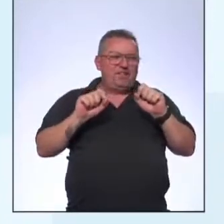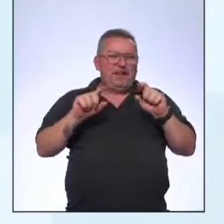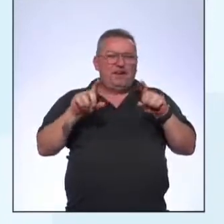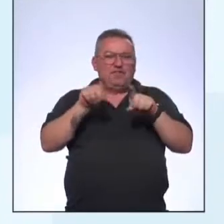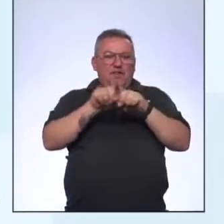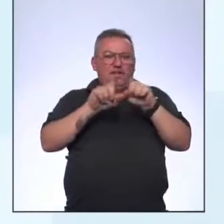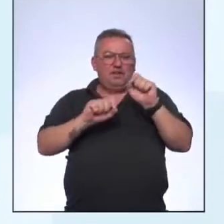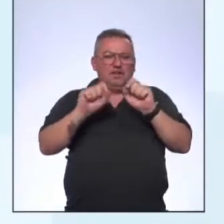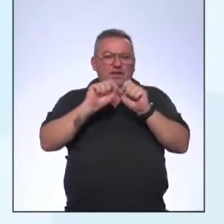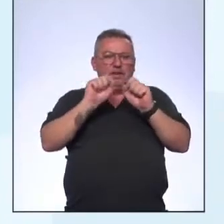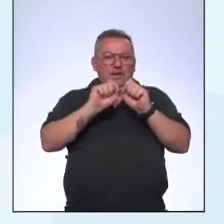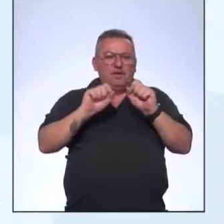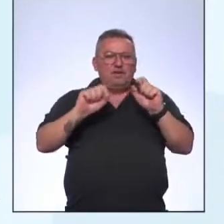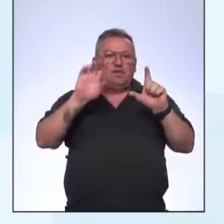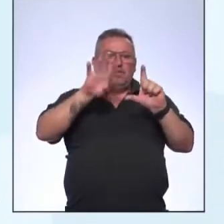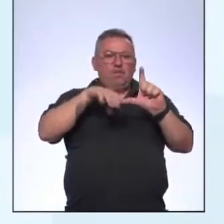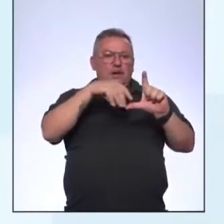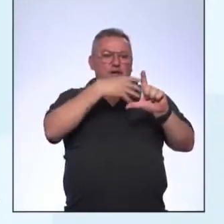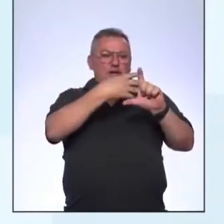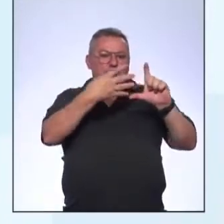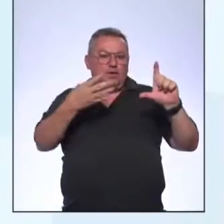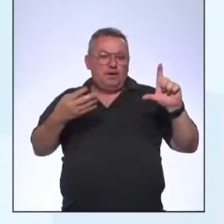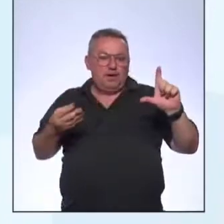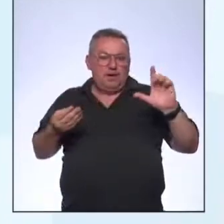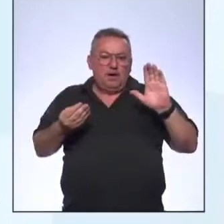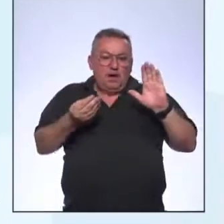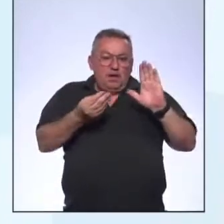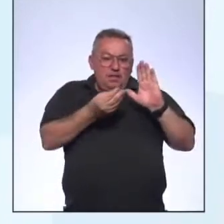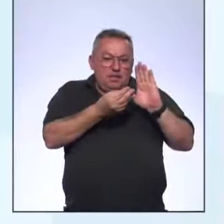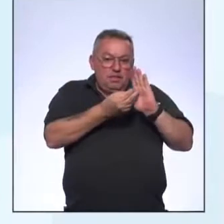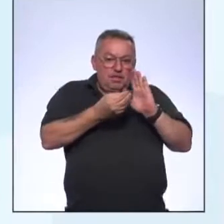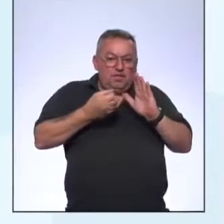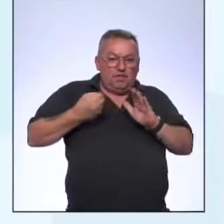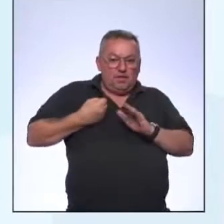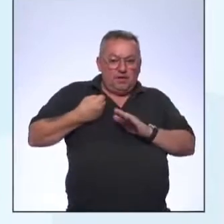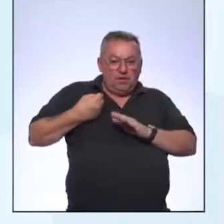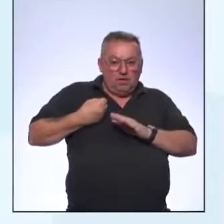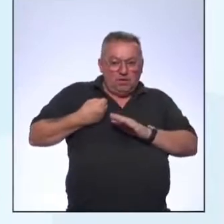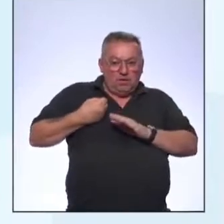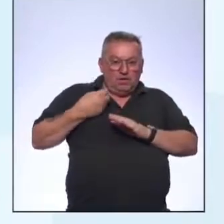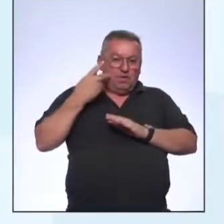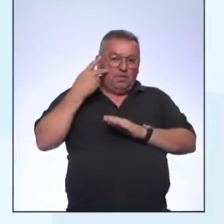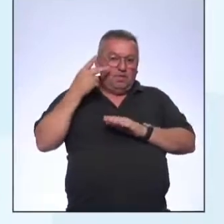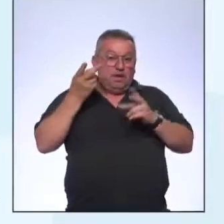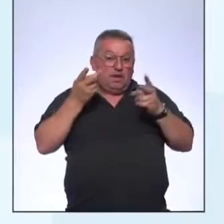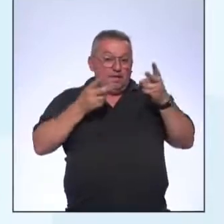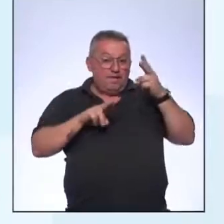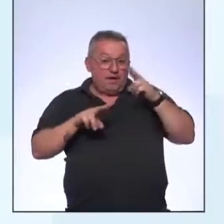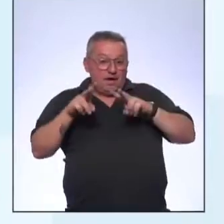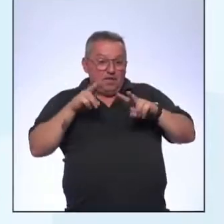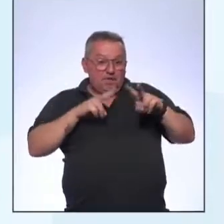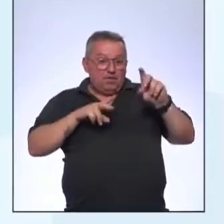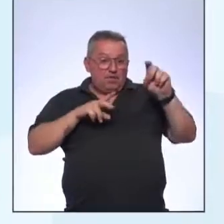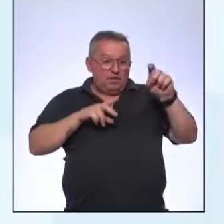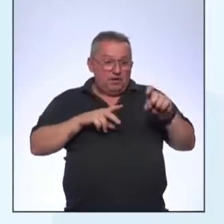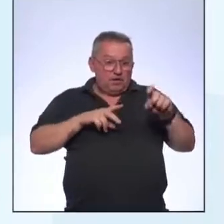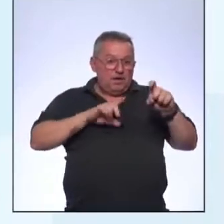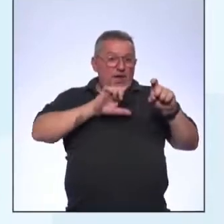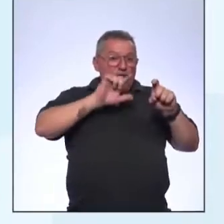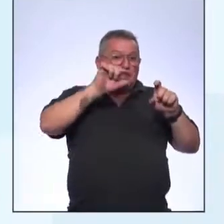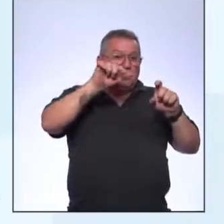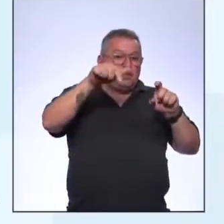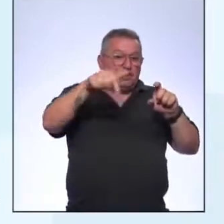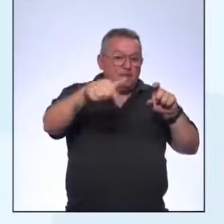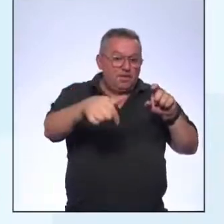3x construa uma tabela e atribuindo os valores para a variável x